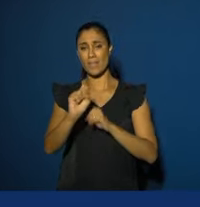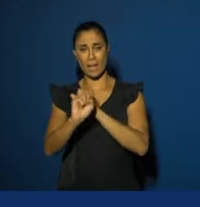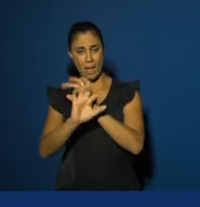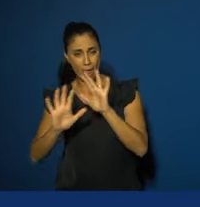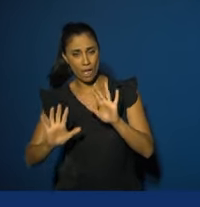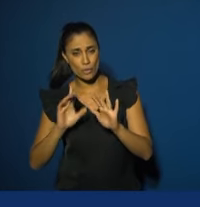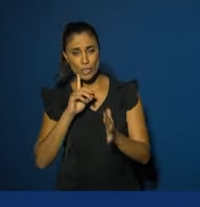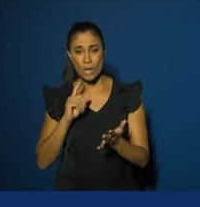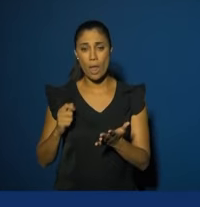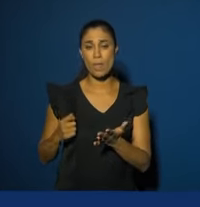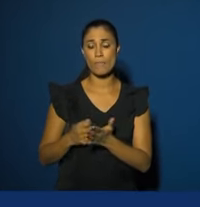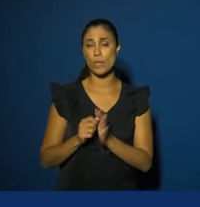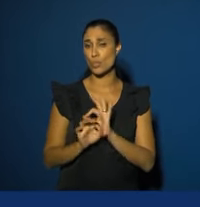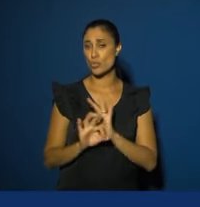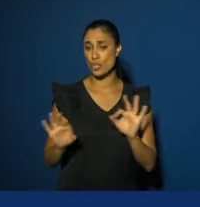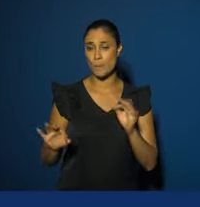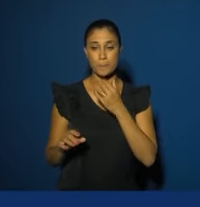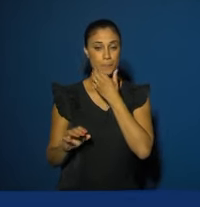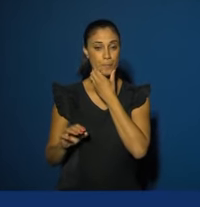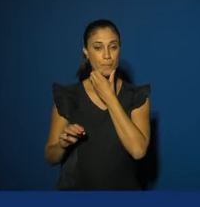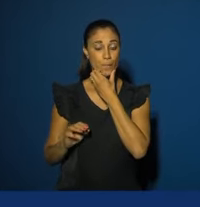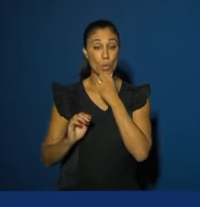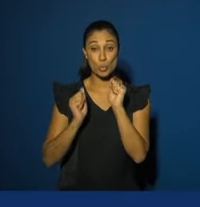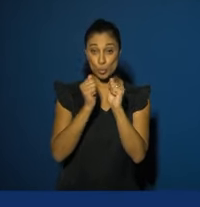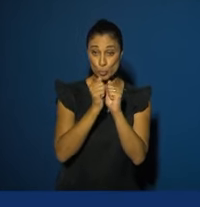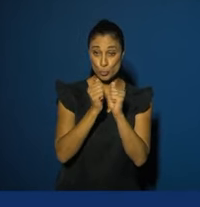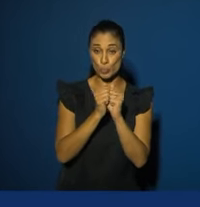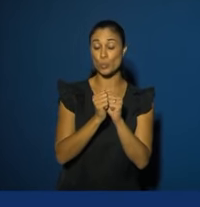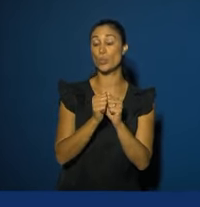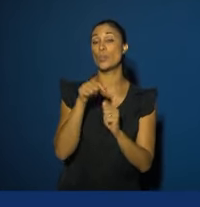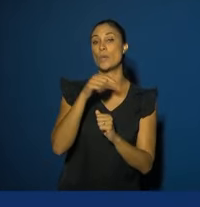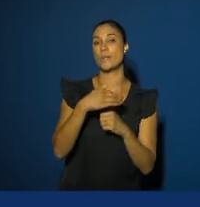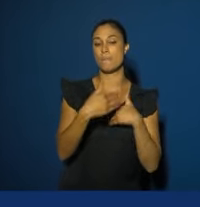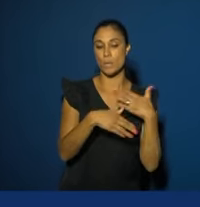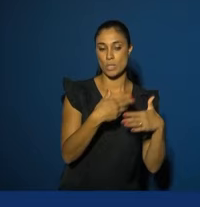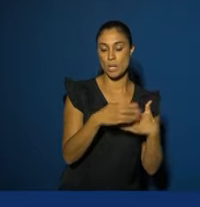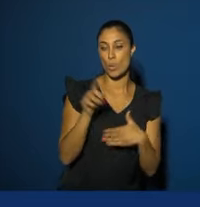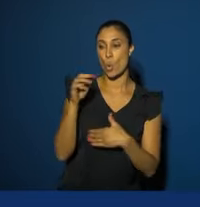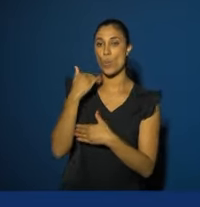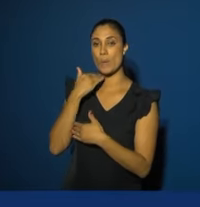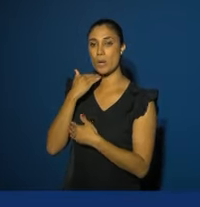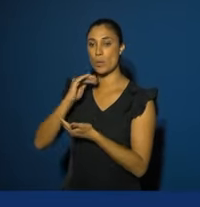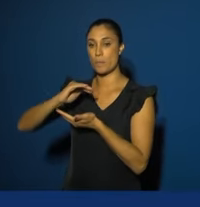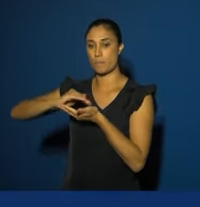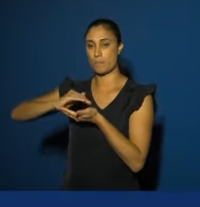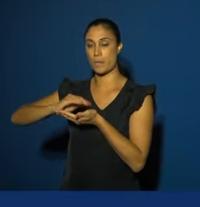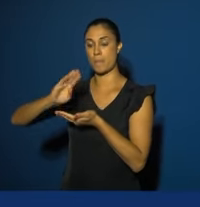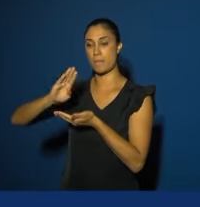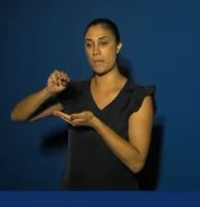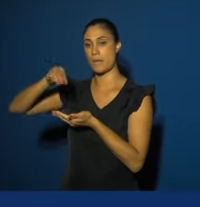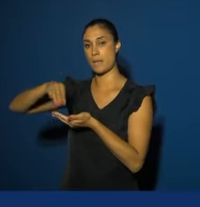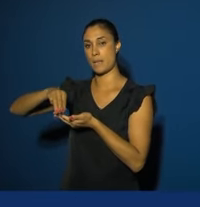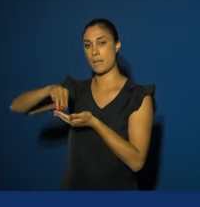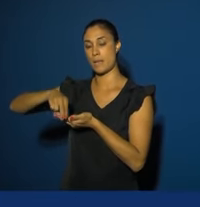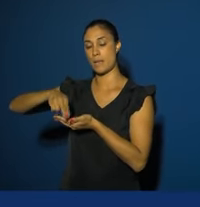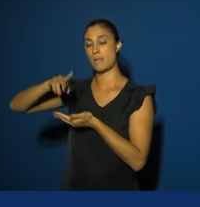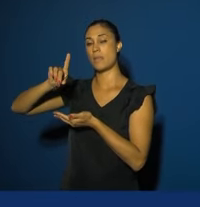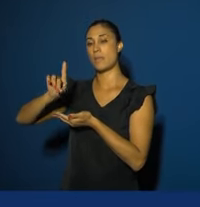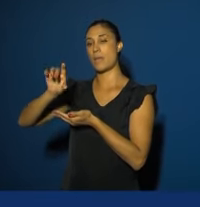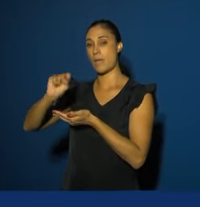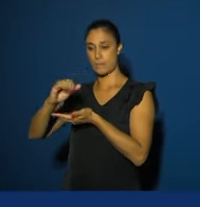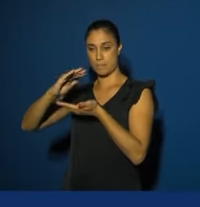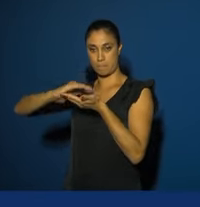definido né junto com esse processo o bnd S que desde a época da Maria Silvia instalou um